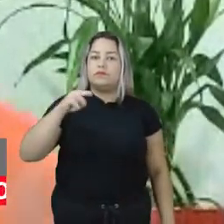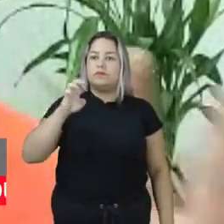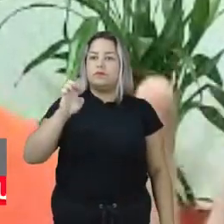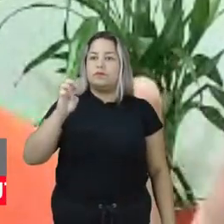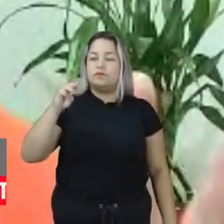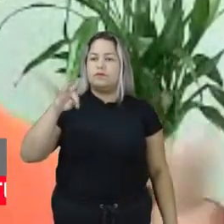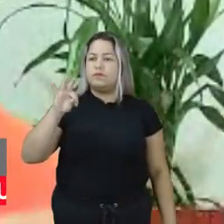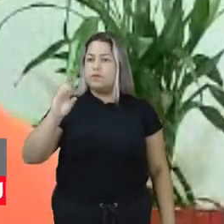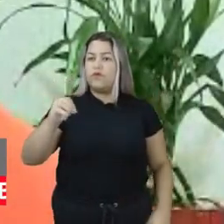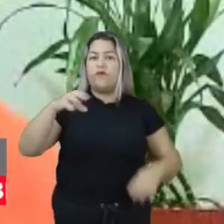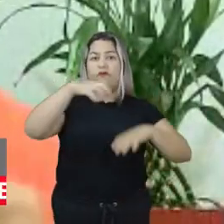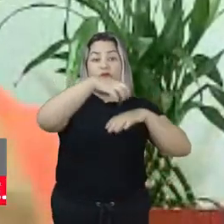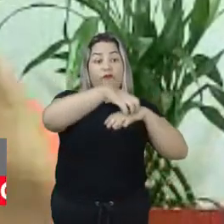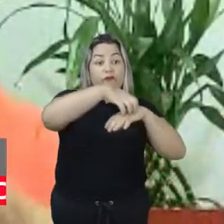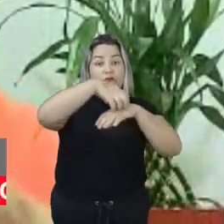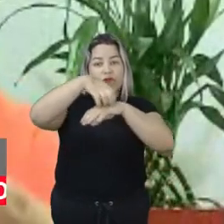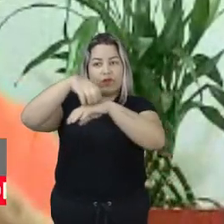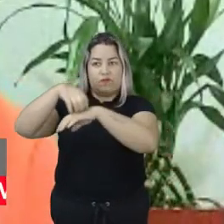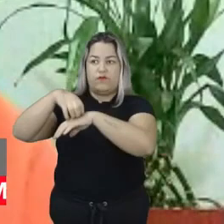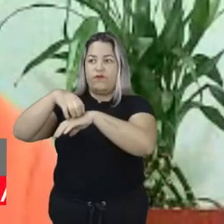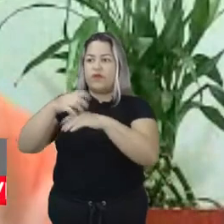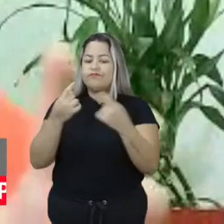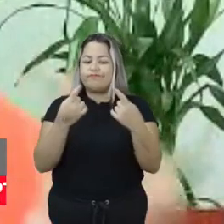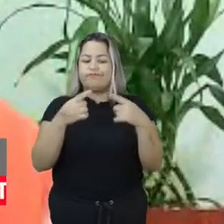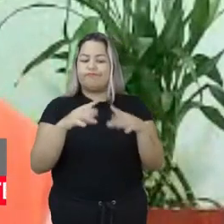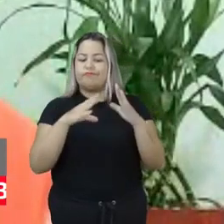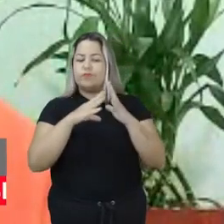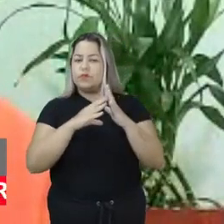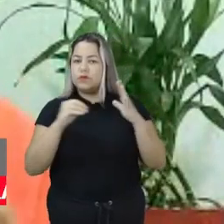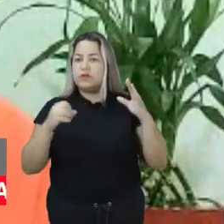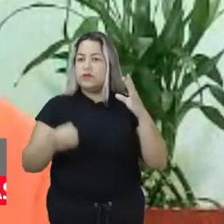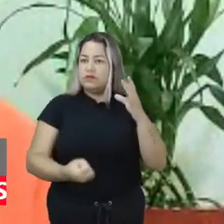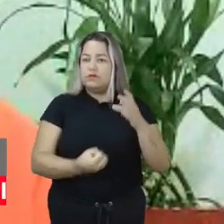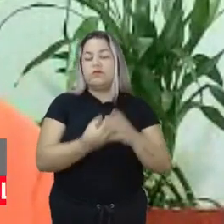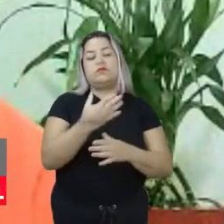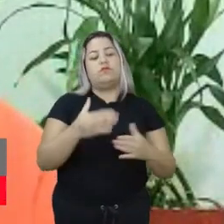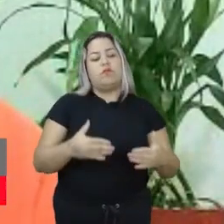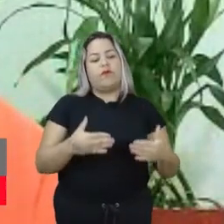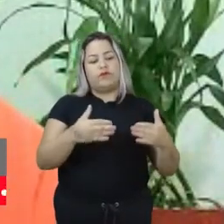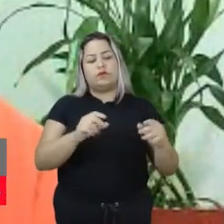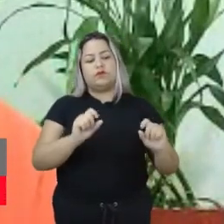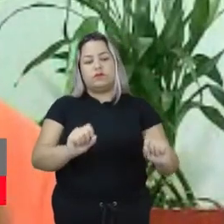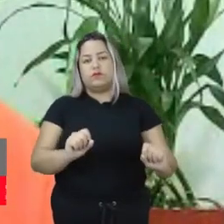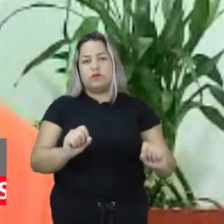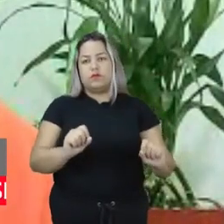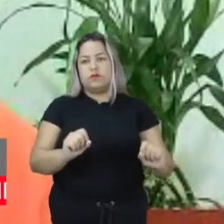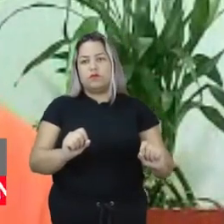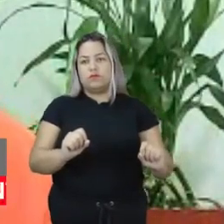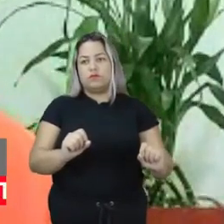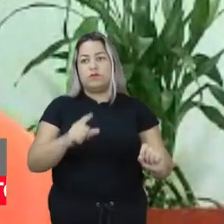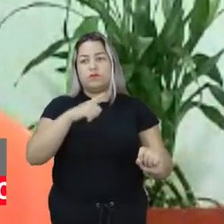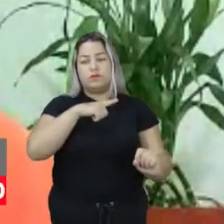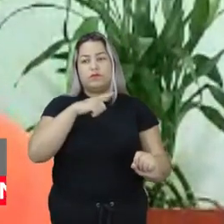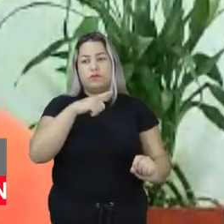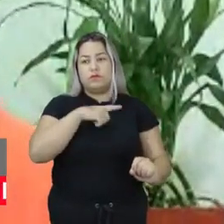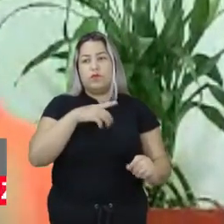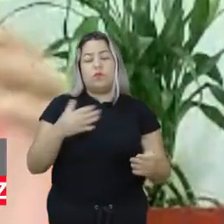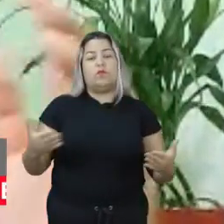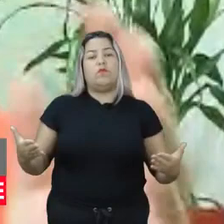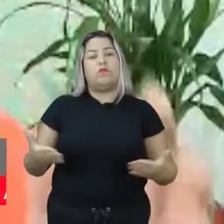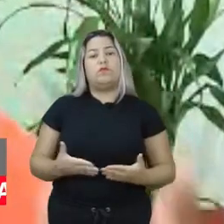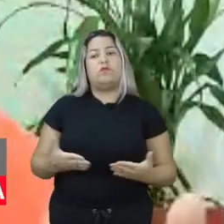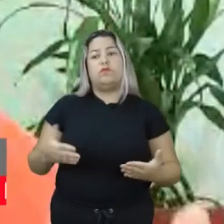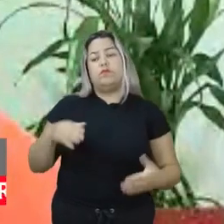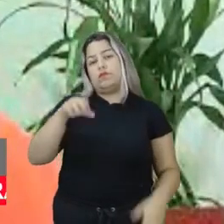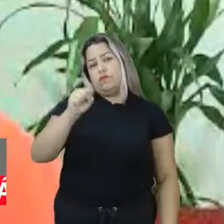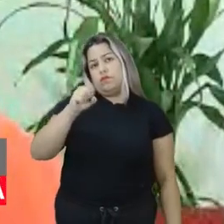privatizando ferrovias. Então, assim, contra esse modelo, nós criamos uma frente e estamos construindo. Então, o PT deve ter. Hoje tem mais